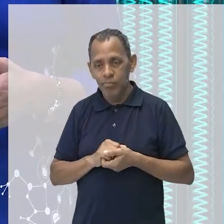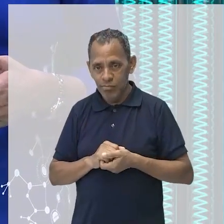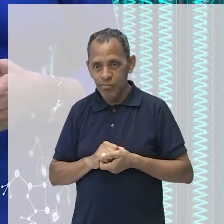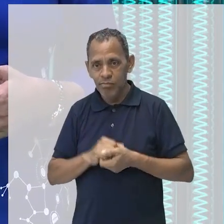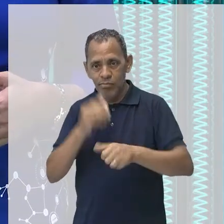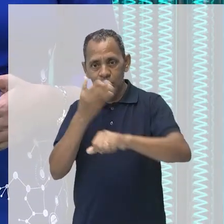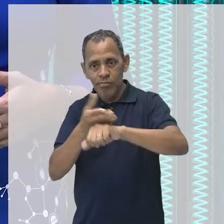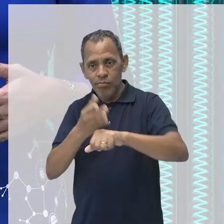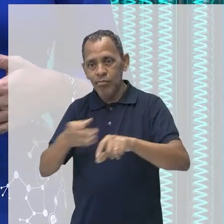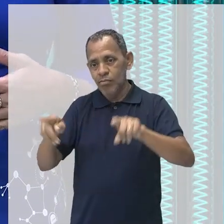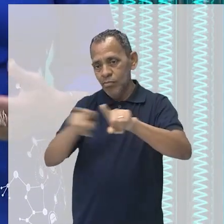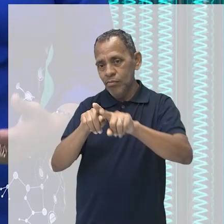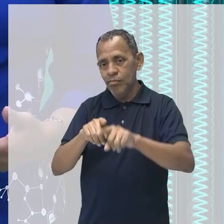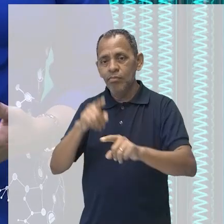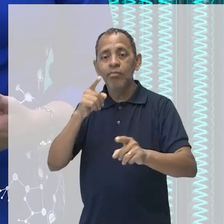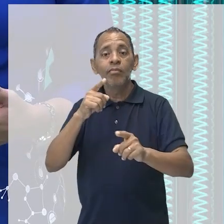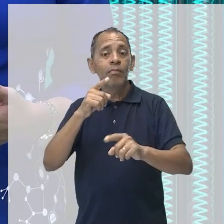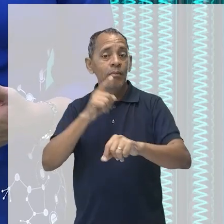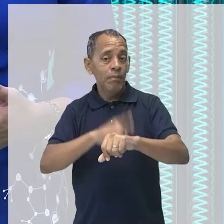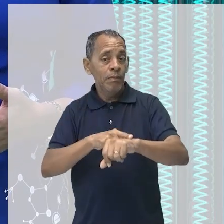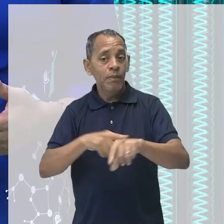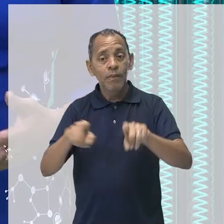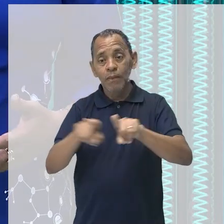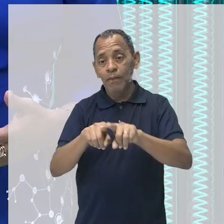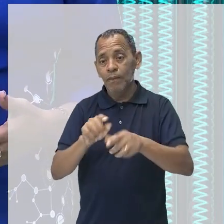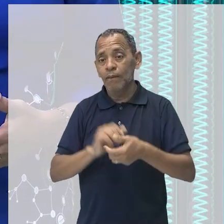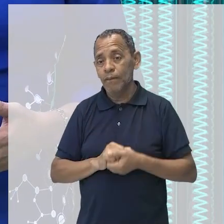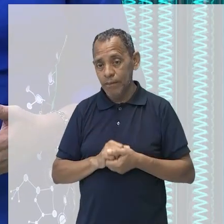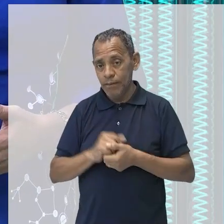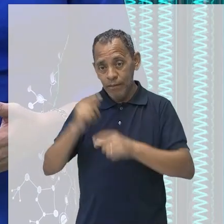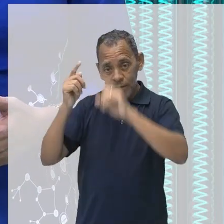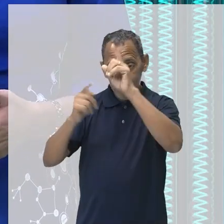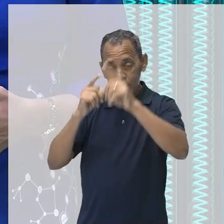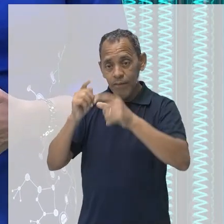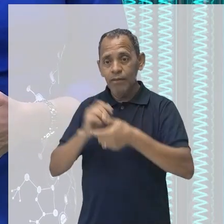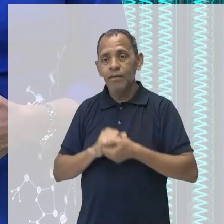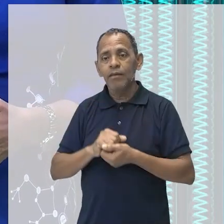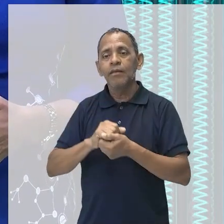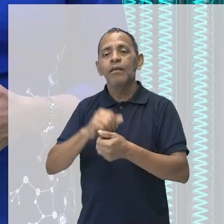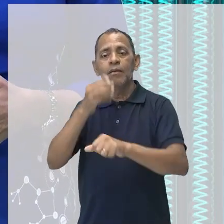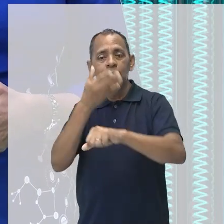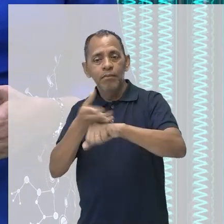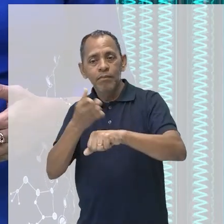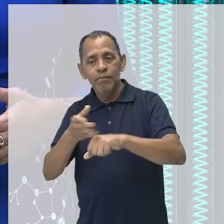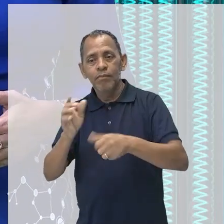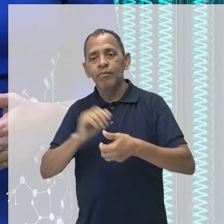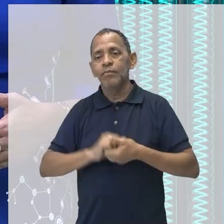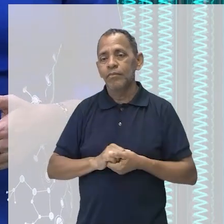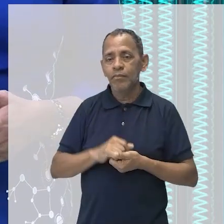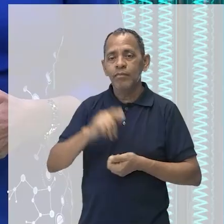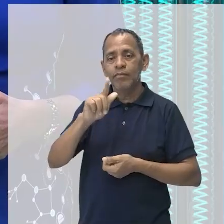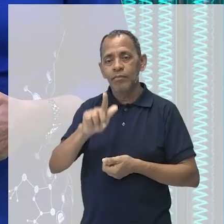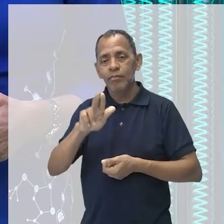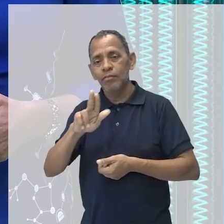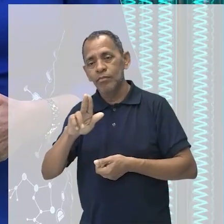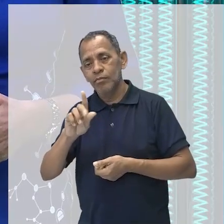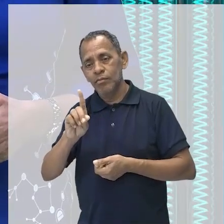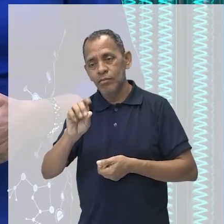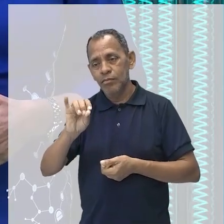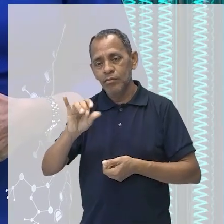tempo. Então, jogos de improvisação são exercícios lúdicos que incentivam a criatividade e